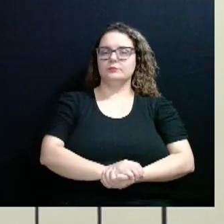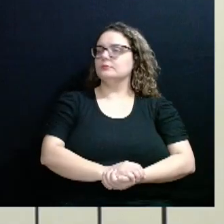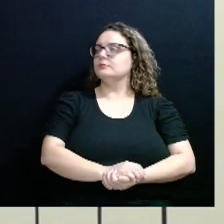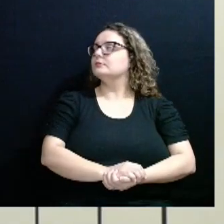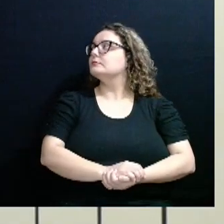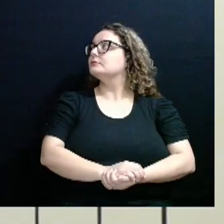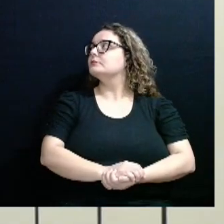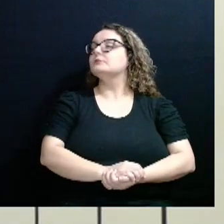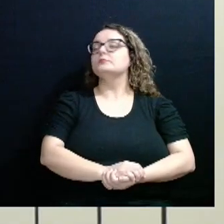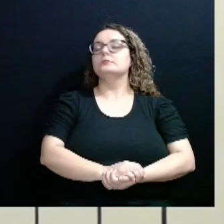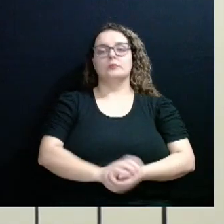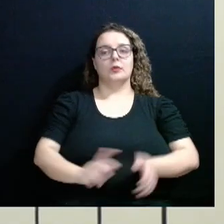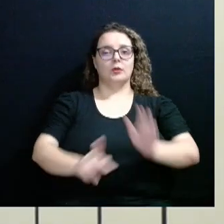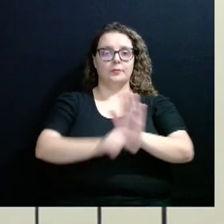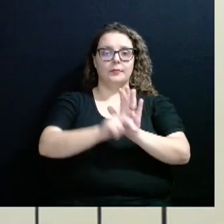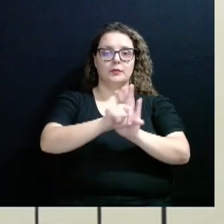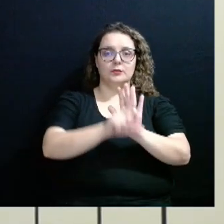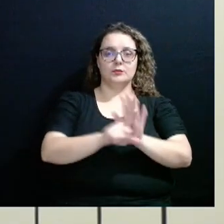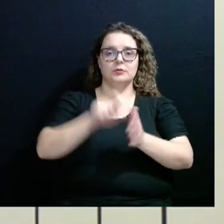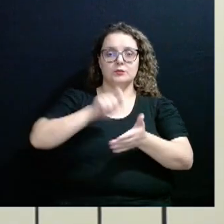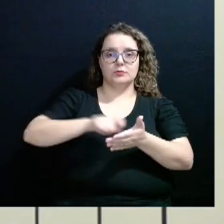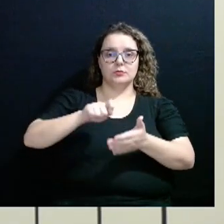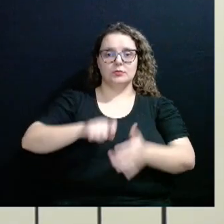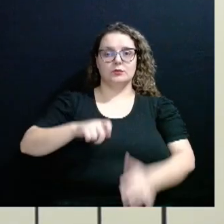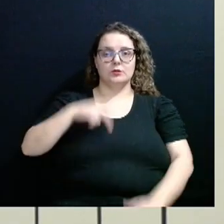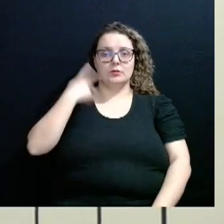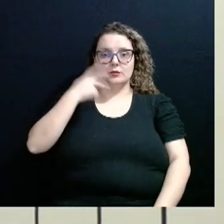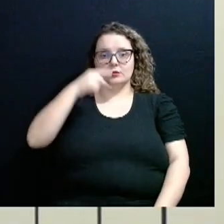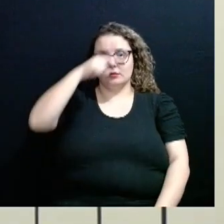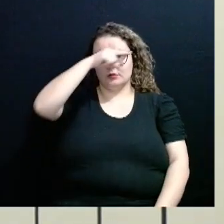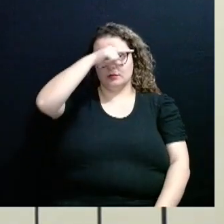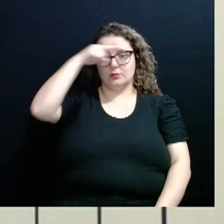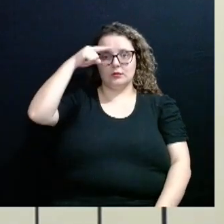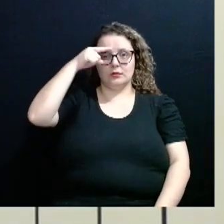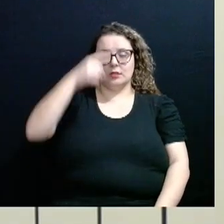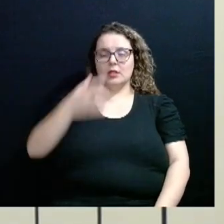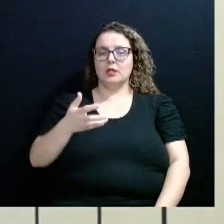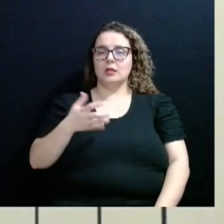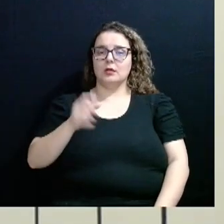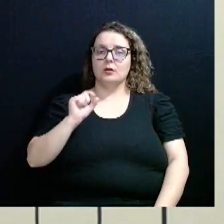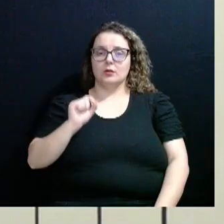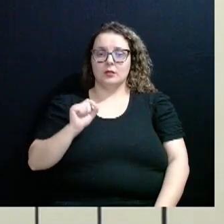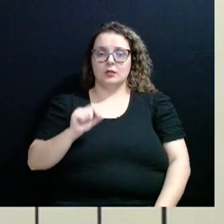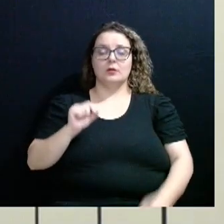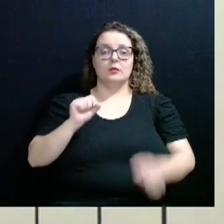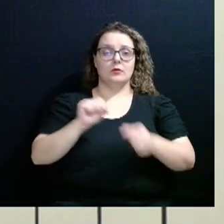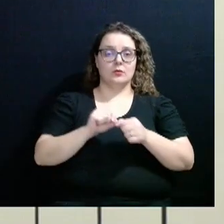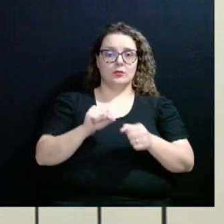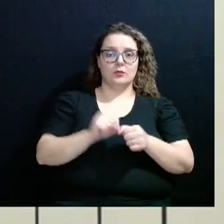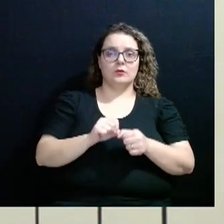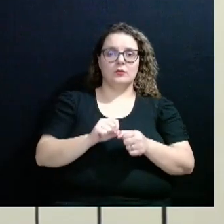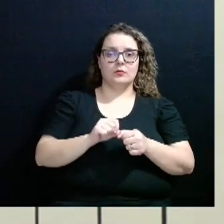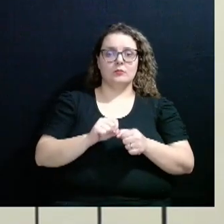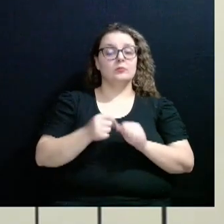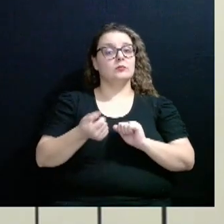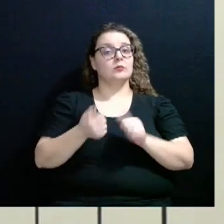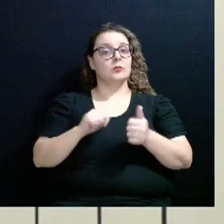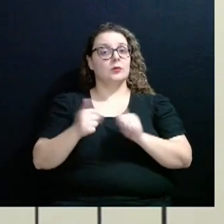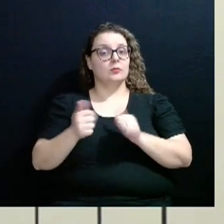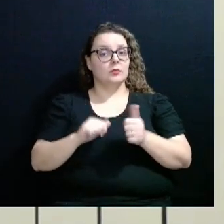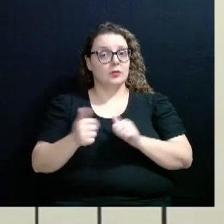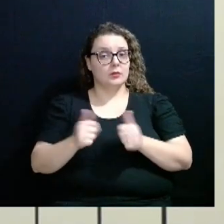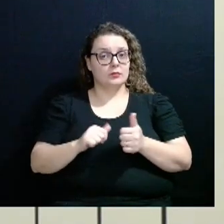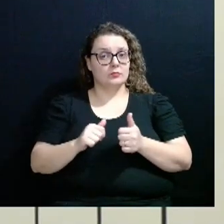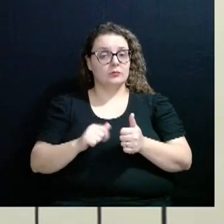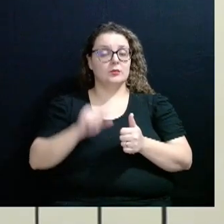Projeto de lei de autoria do vereador Otto Alejandro quer que seja realizada uma avaliação e,